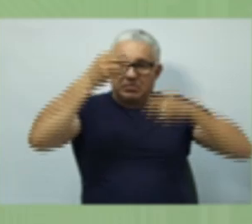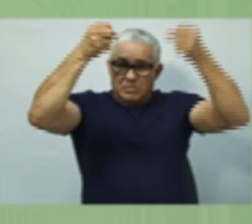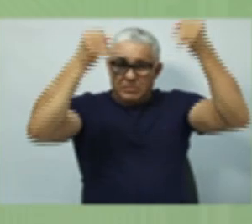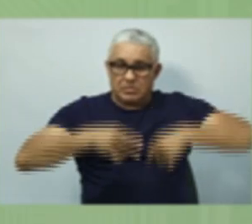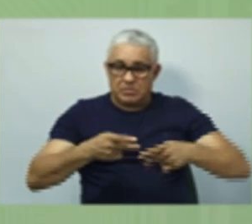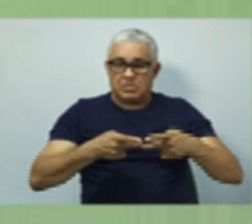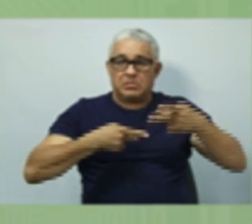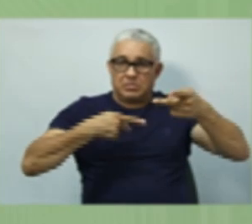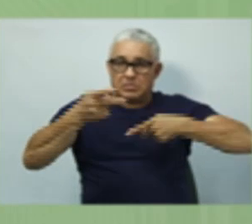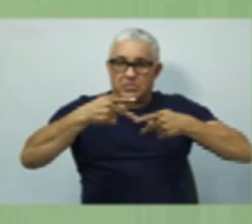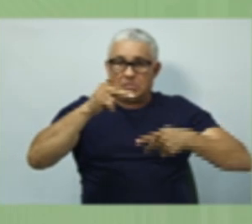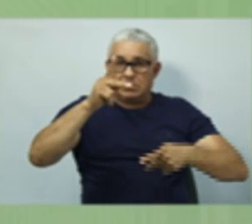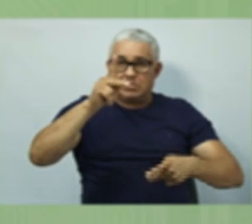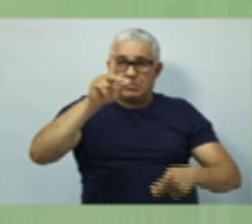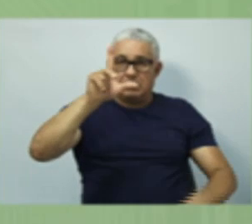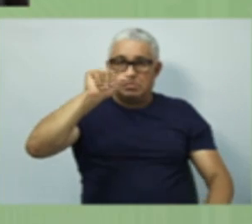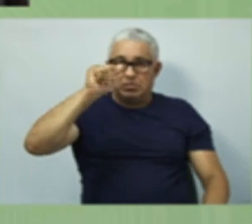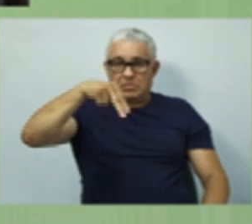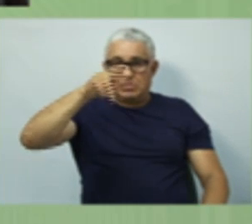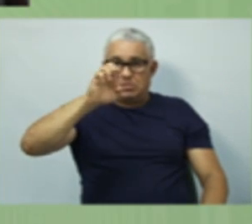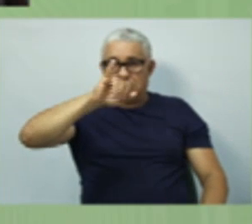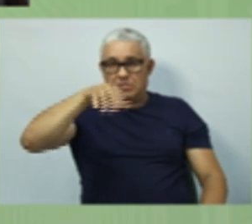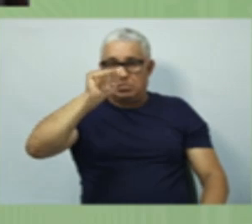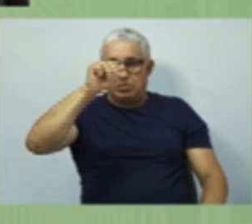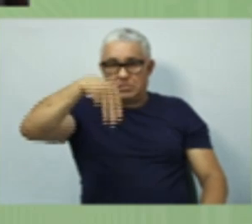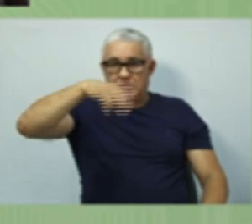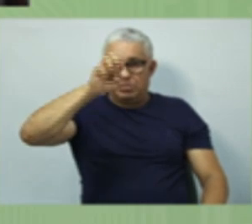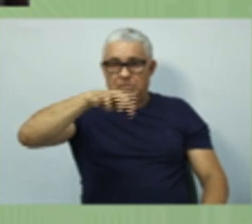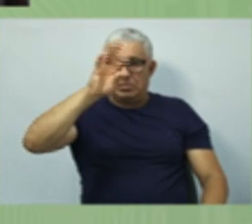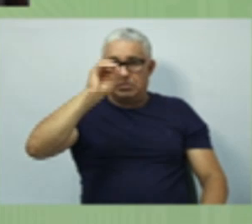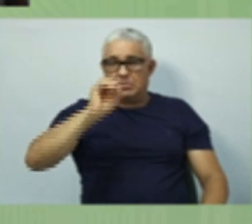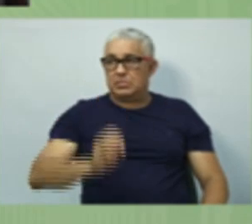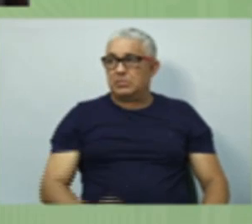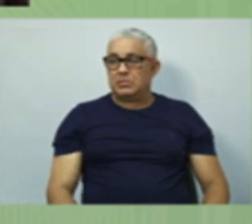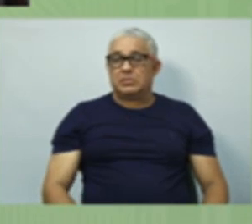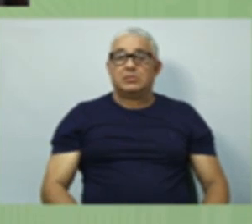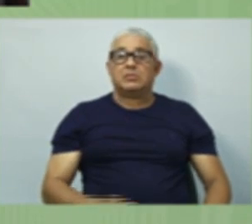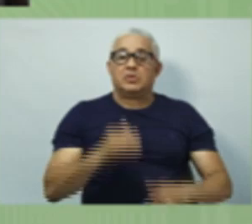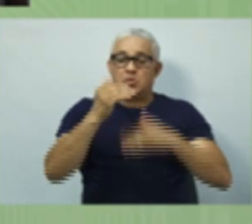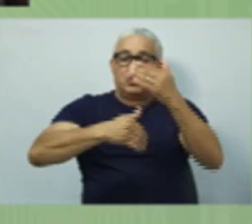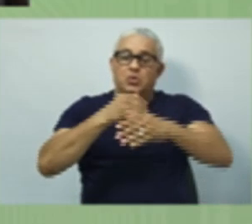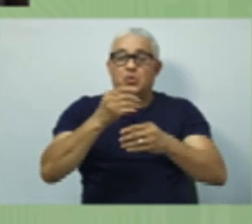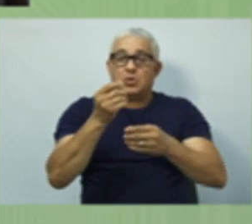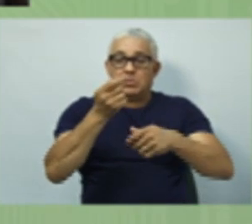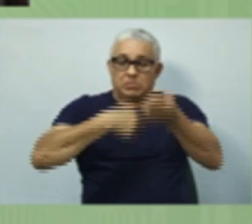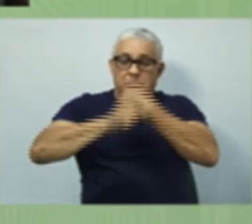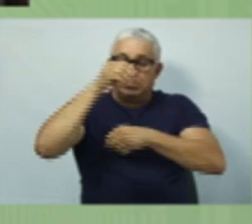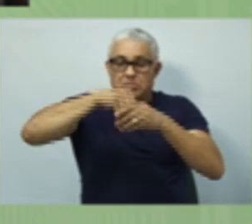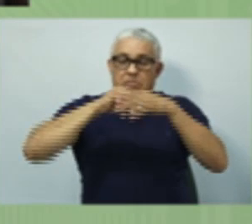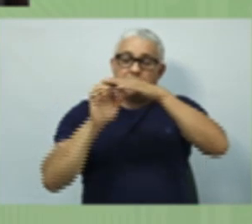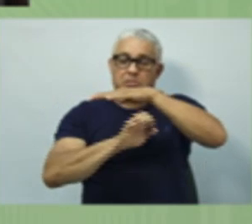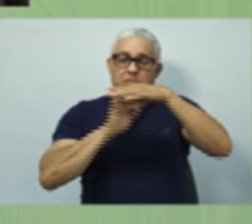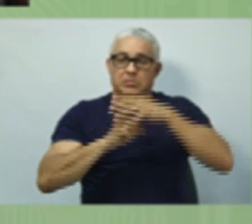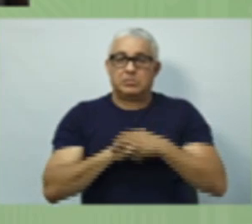desses níveis aí das organizações. O processo administrativo da empresa,